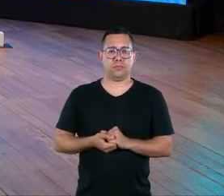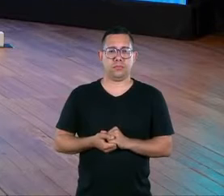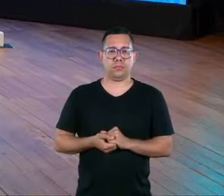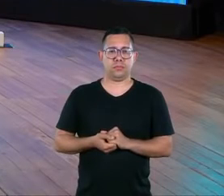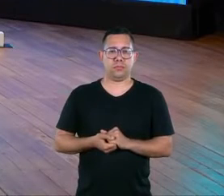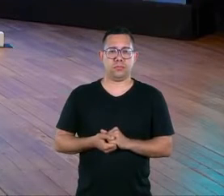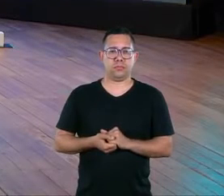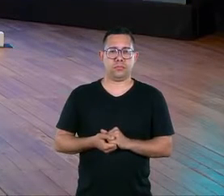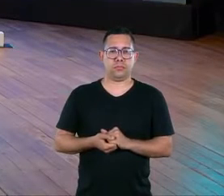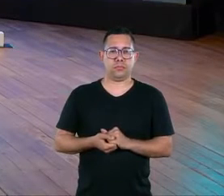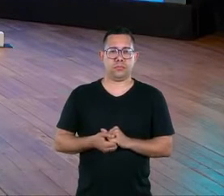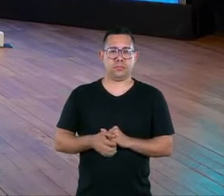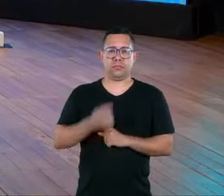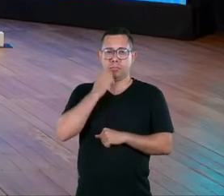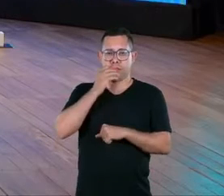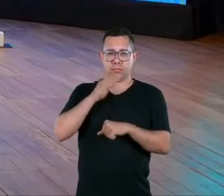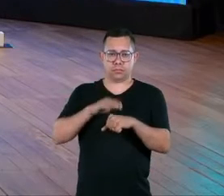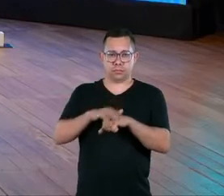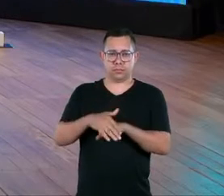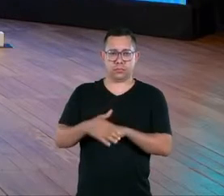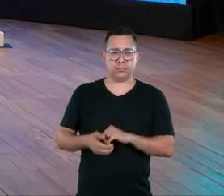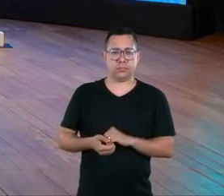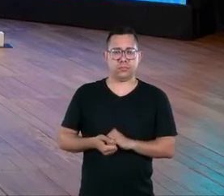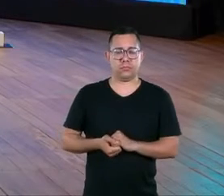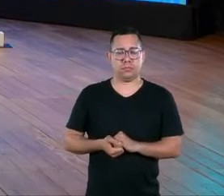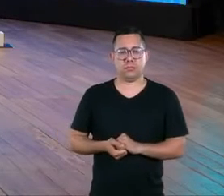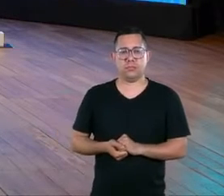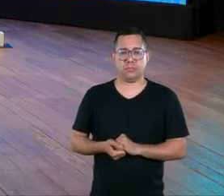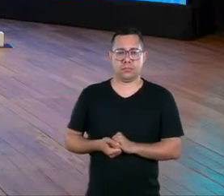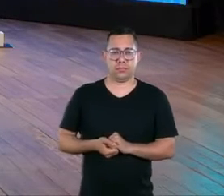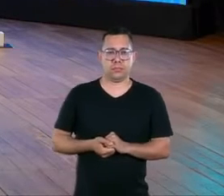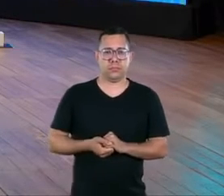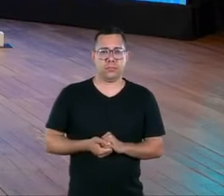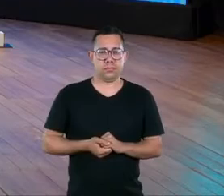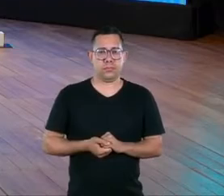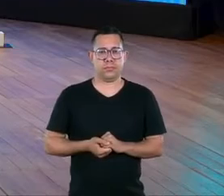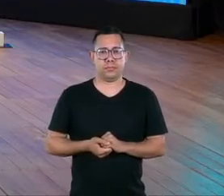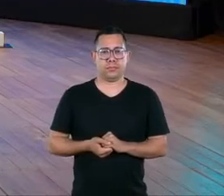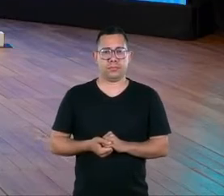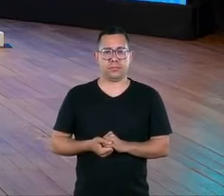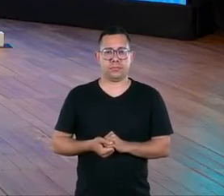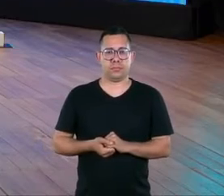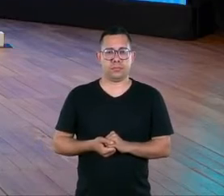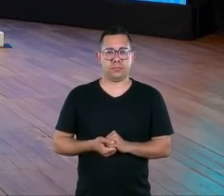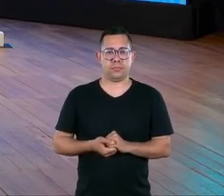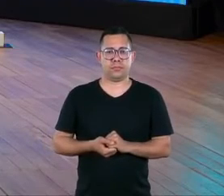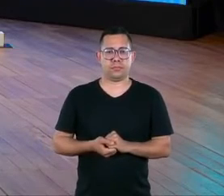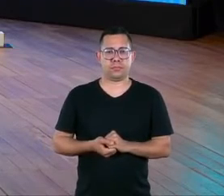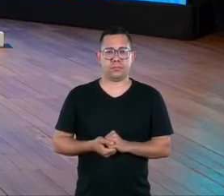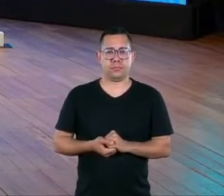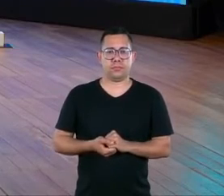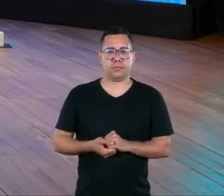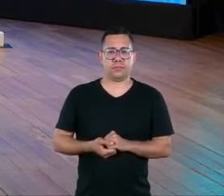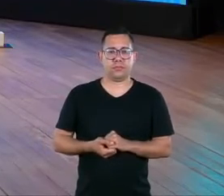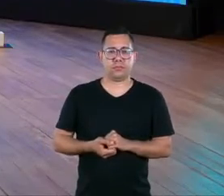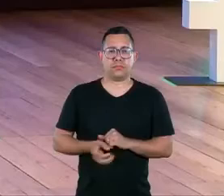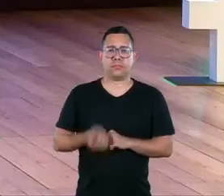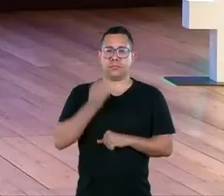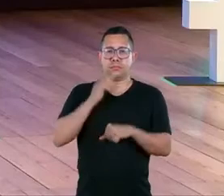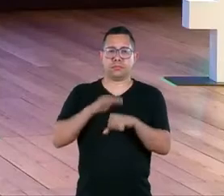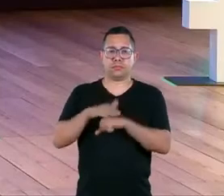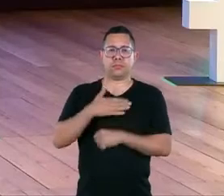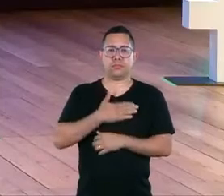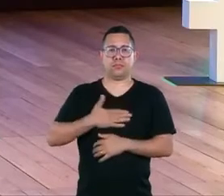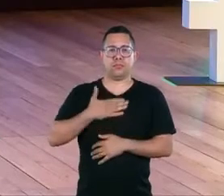Poderia confirmar se vocês me ouvem? Sim. Sim? Ok. Então, boa noite. É um imenso